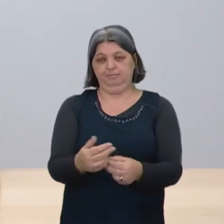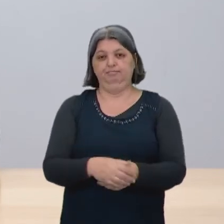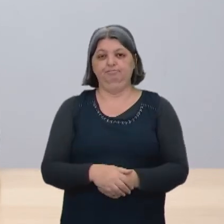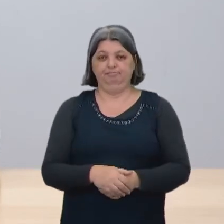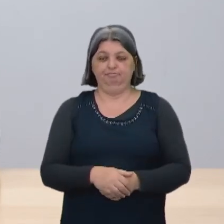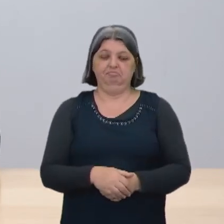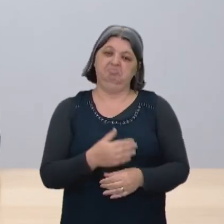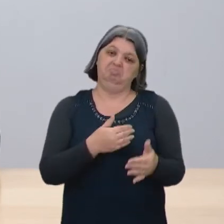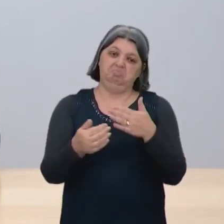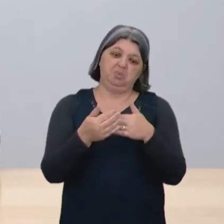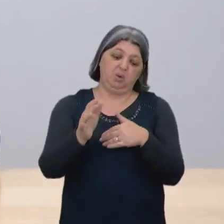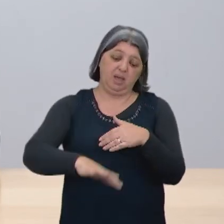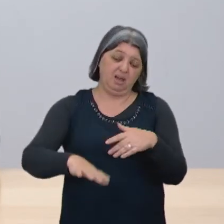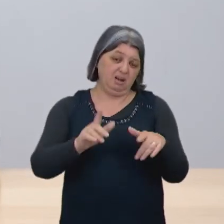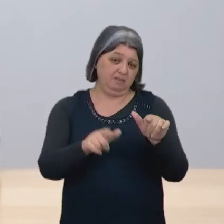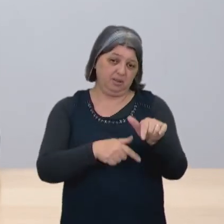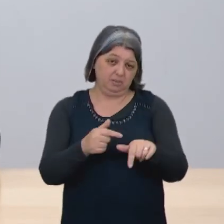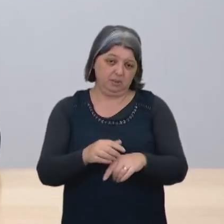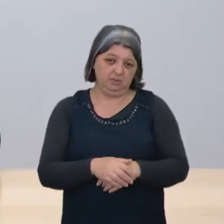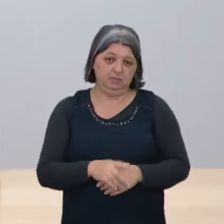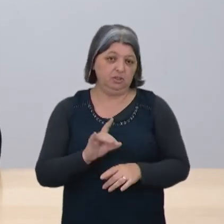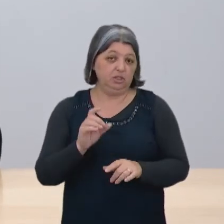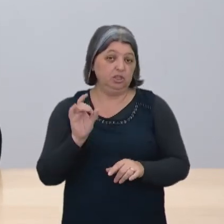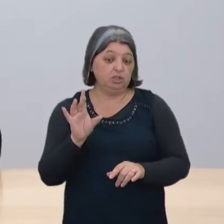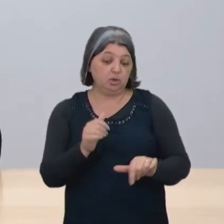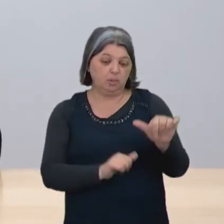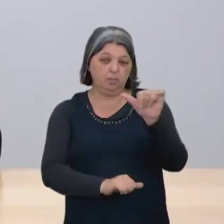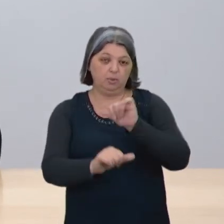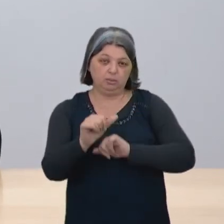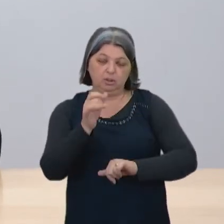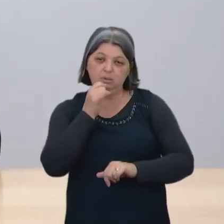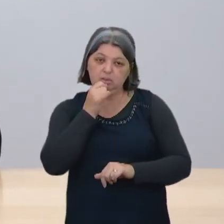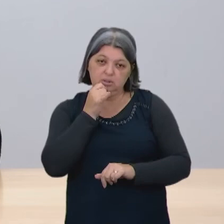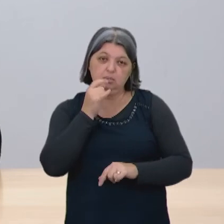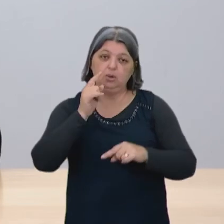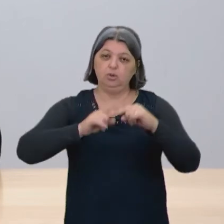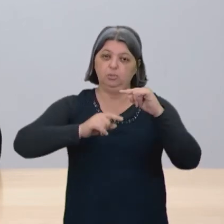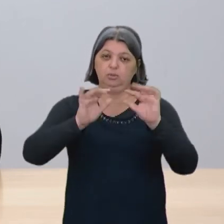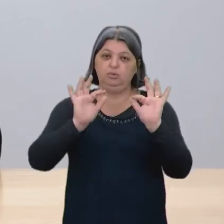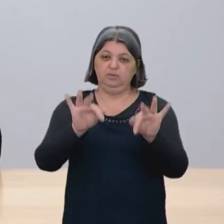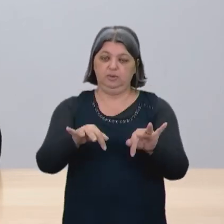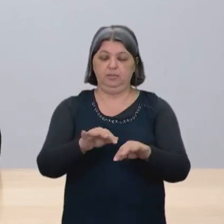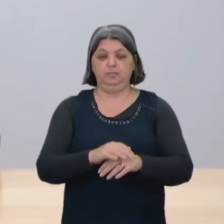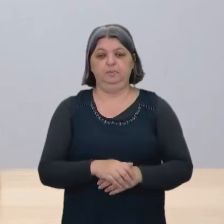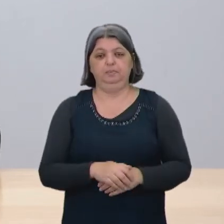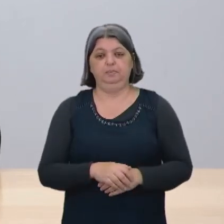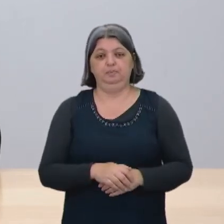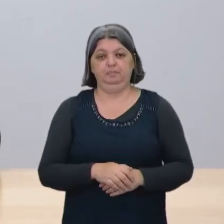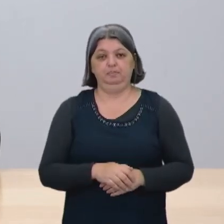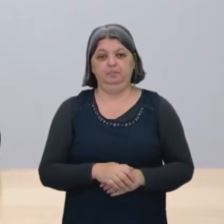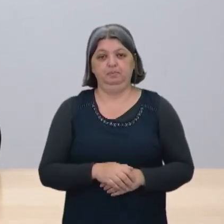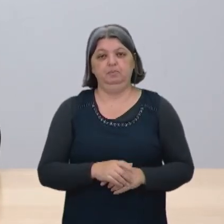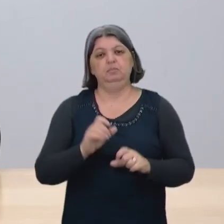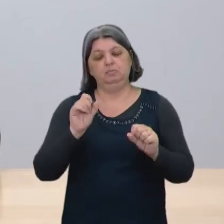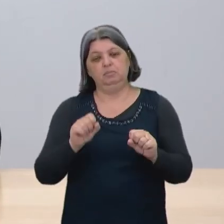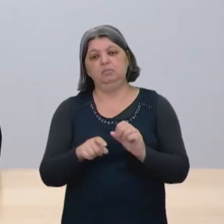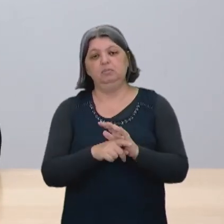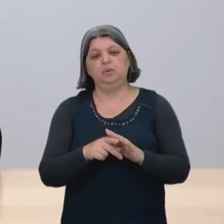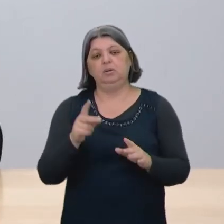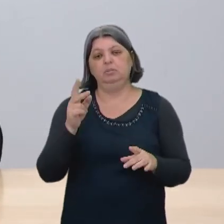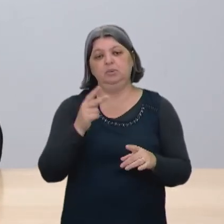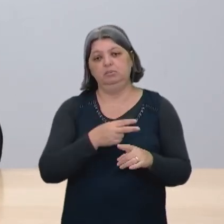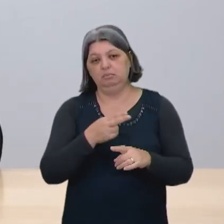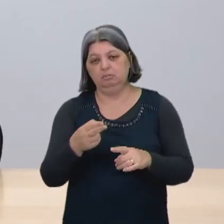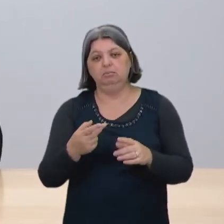ele vai trabalhar. Só vai mudar, por exemplo, a finalidade do produto final. Então, faça diagramação para jornais,